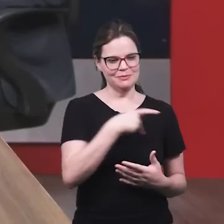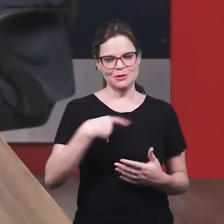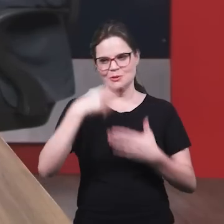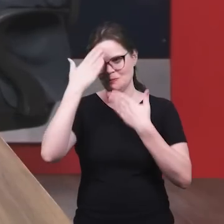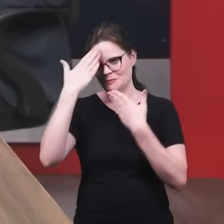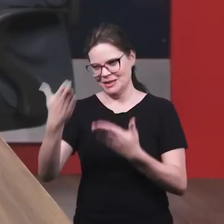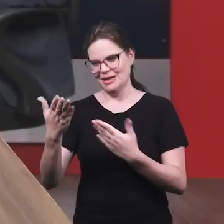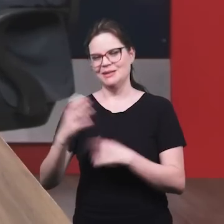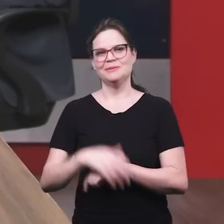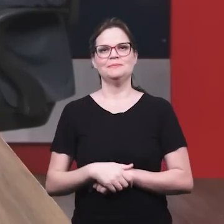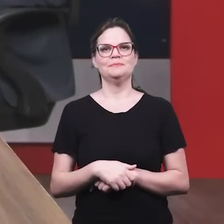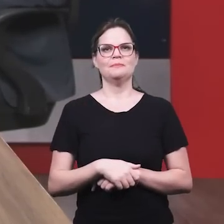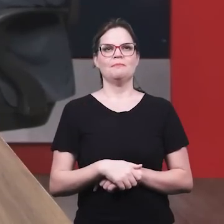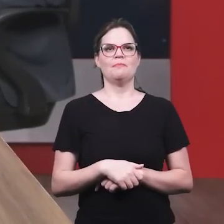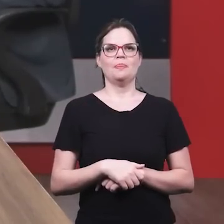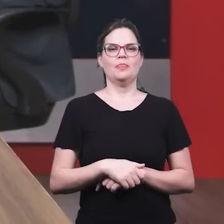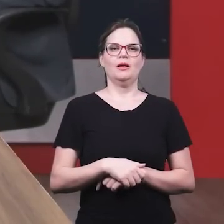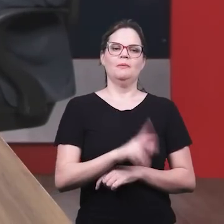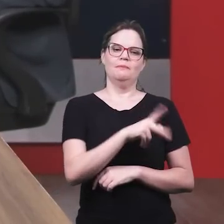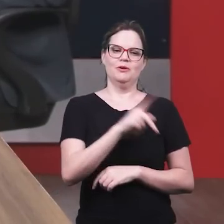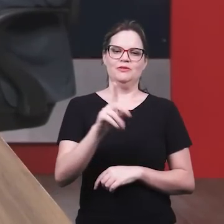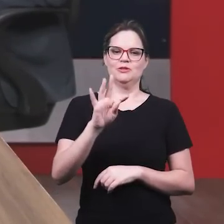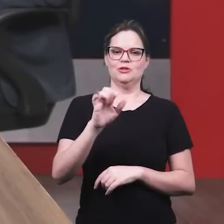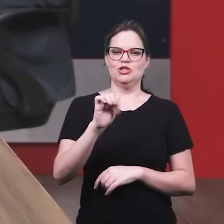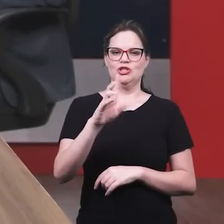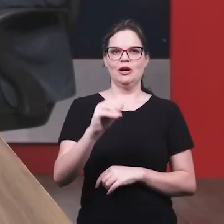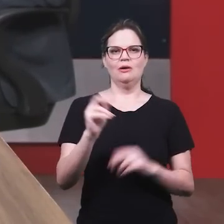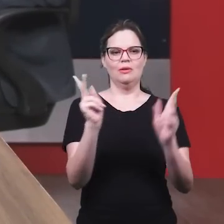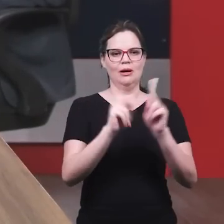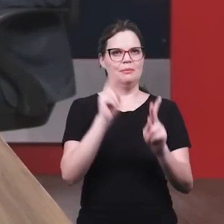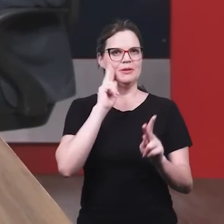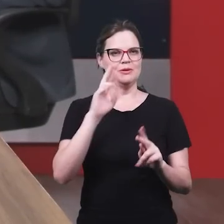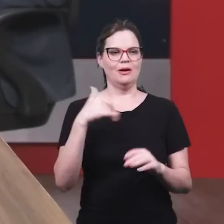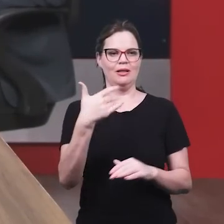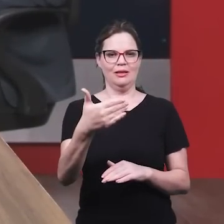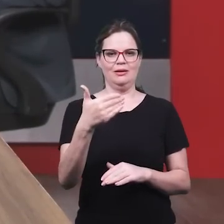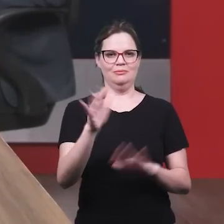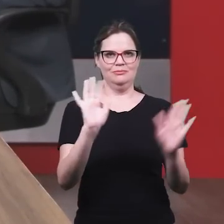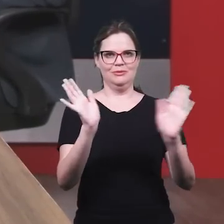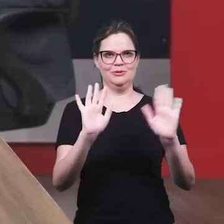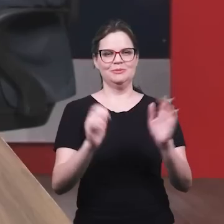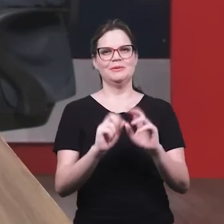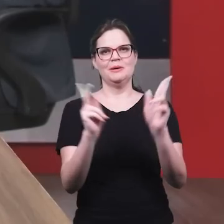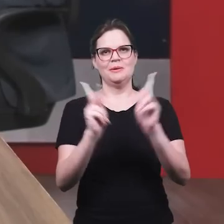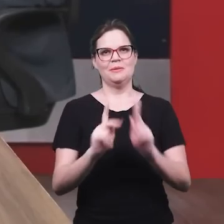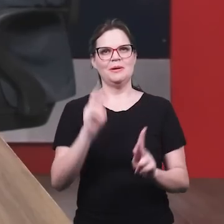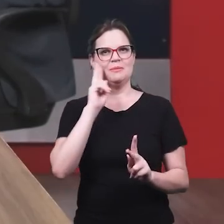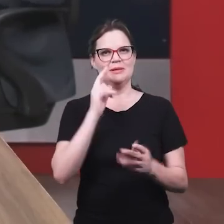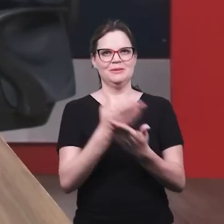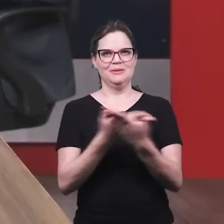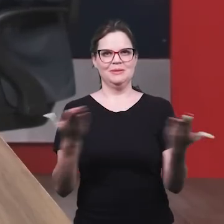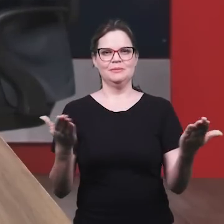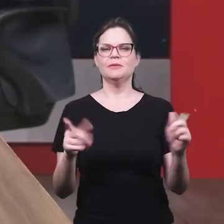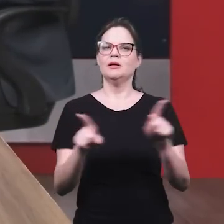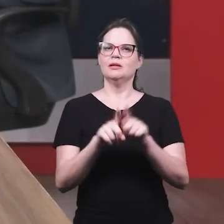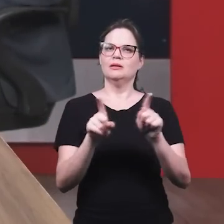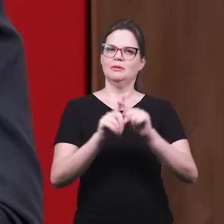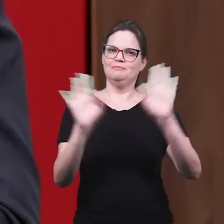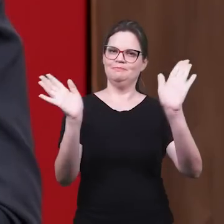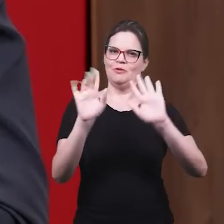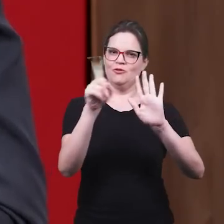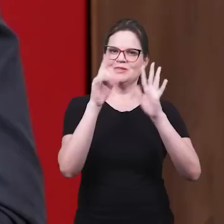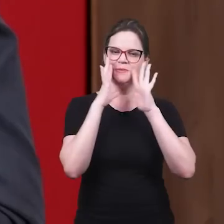Amém. Professor Tiago, a paz do Senhor e até a próxima então. Paz do Senhor, até a próxima. Paz do Senhor, pastor Gilson. Maravilha. E despedir também de todos que